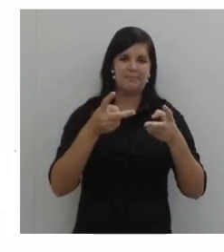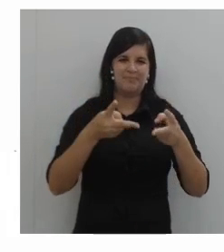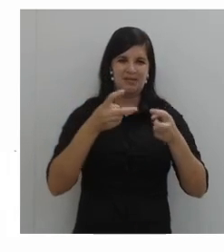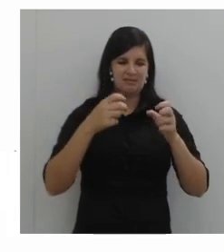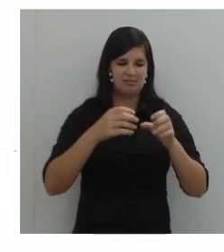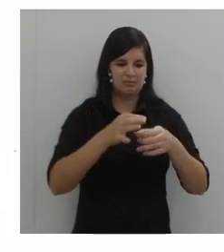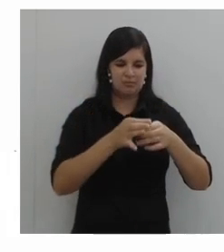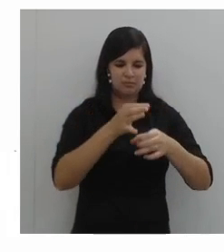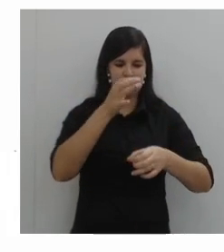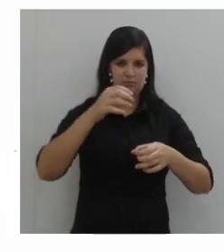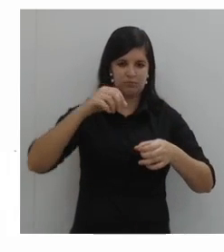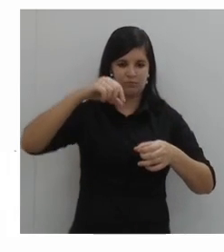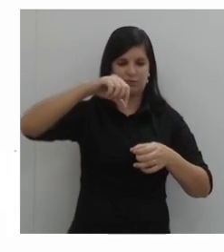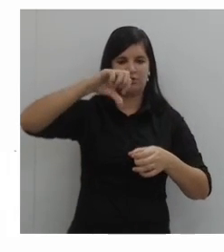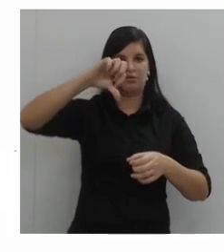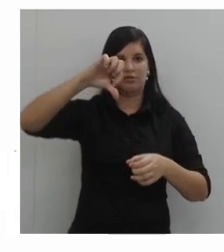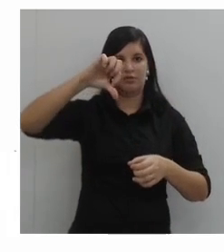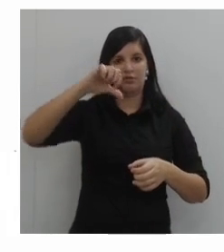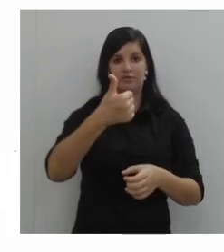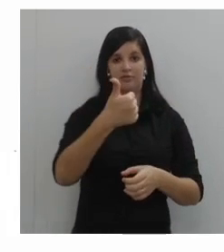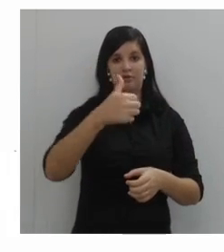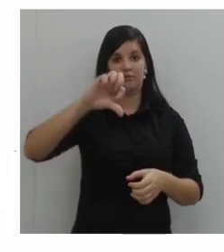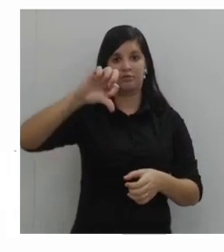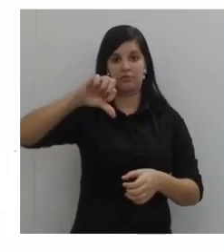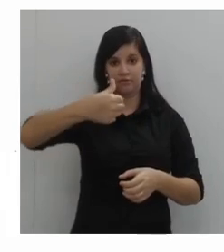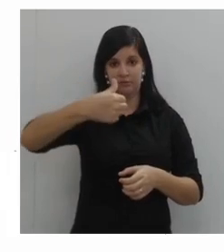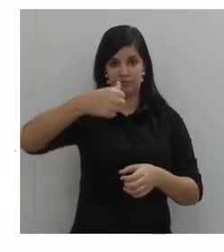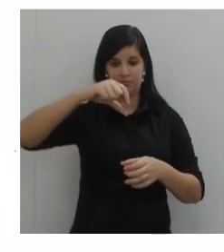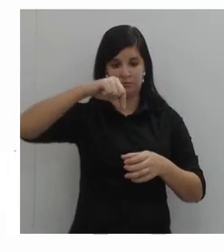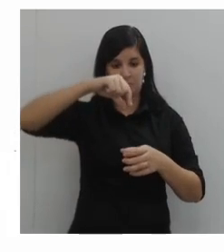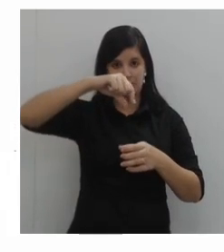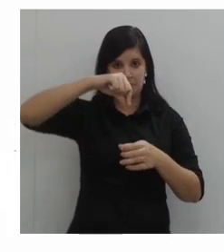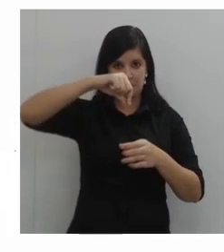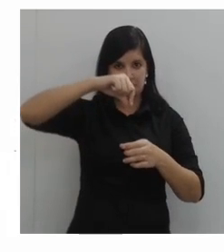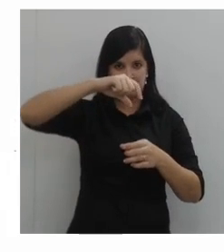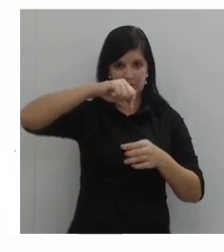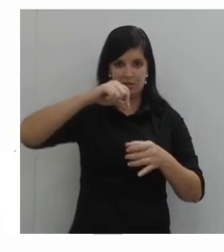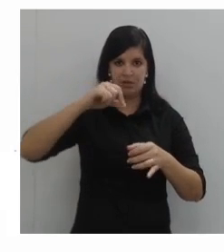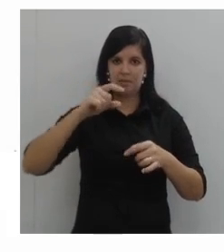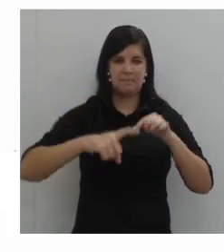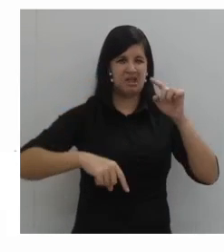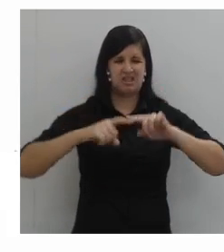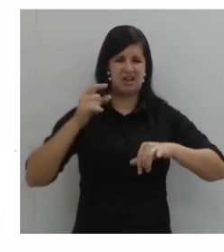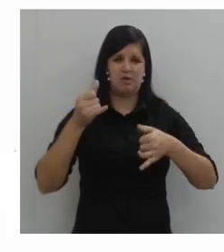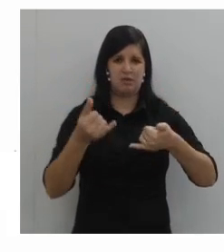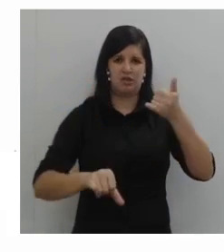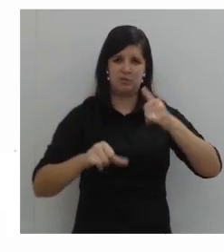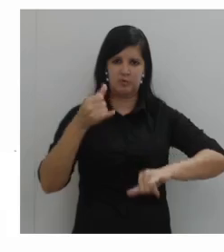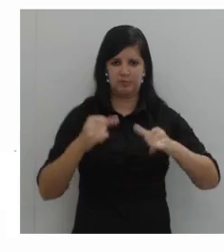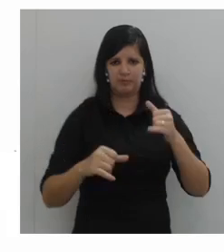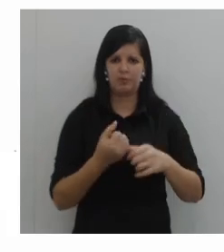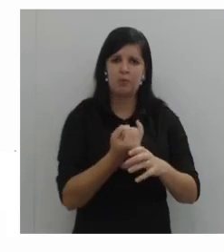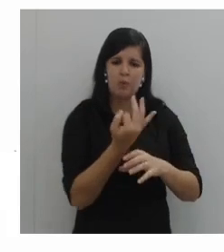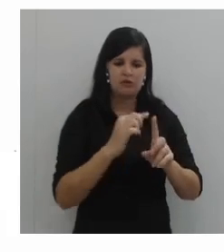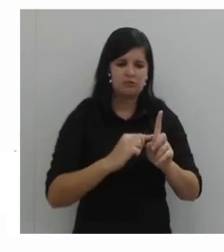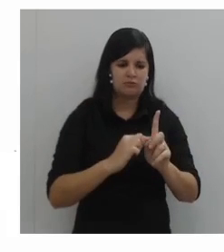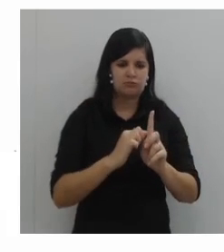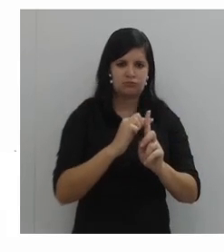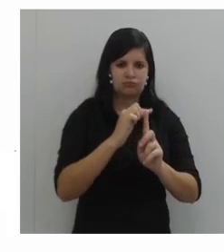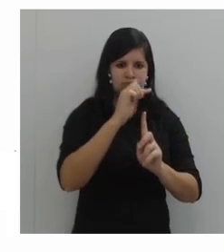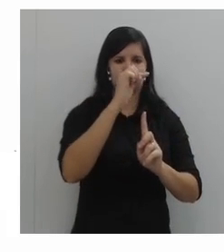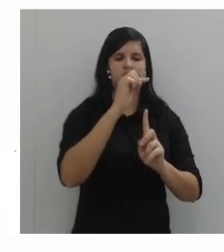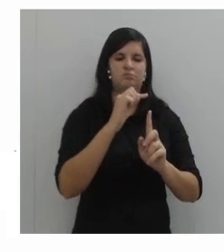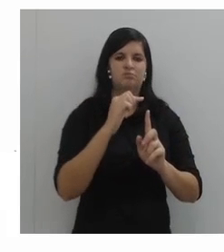forem colocadas 91 gotas de um produto químico? Então, a gente vai observar